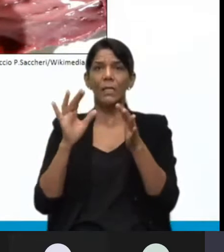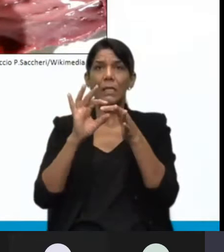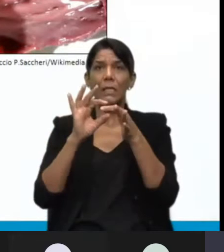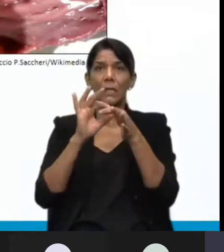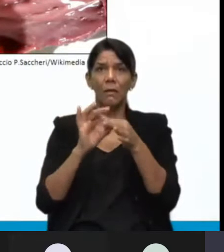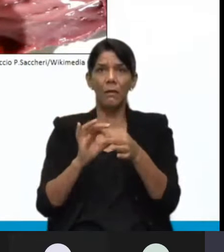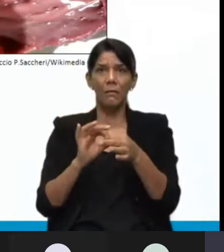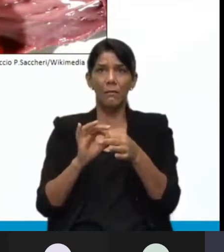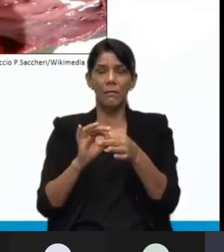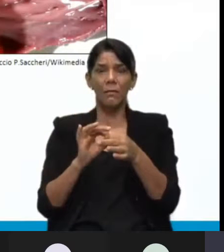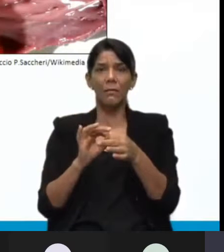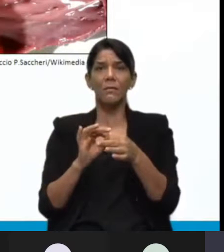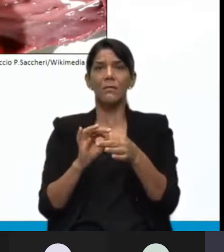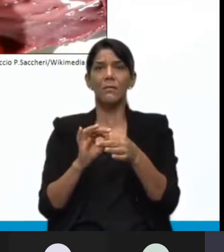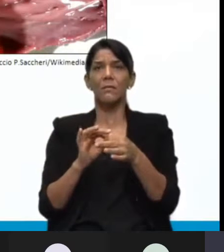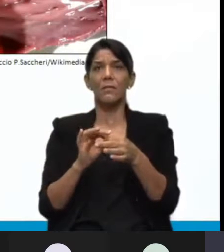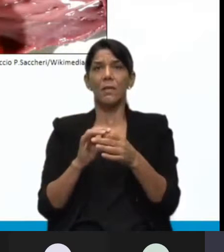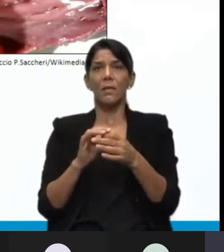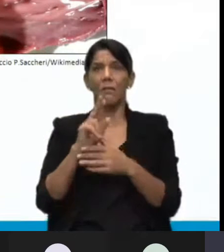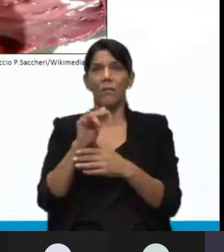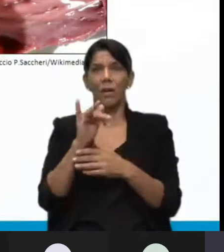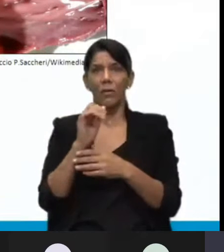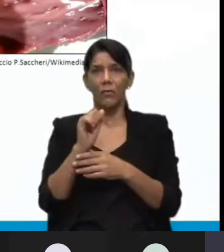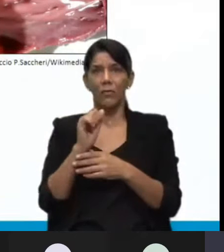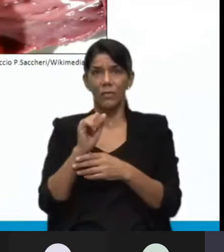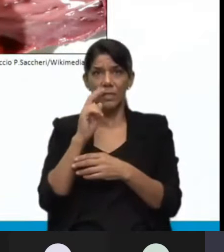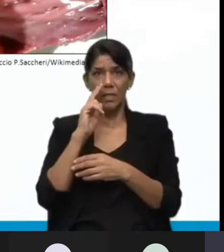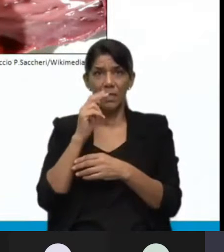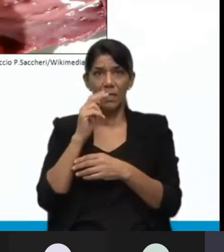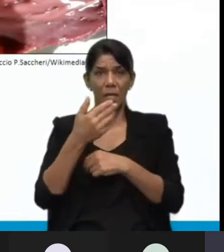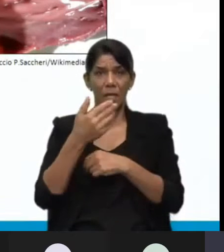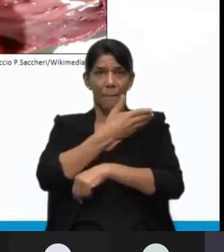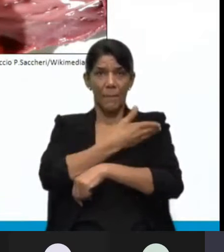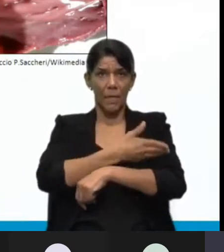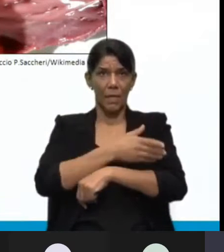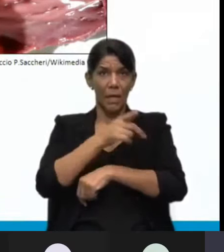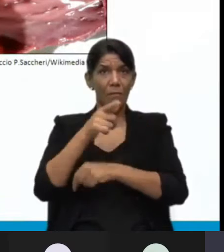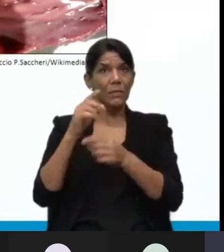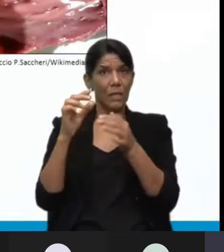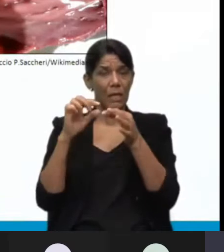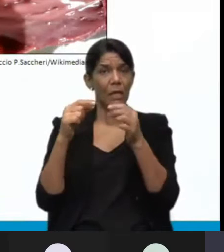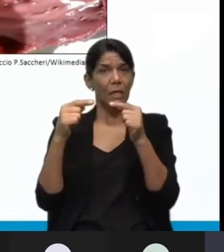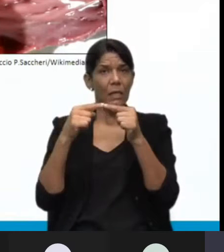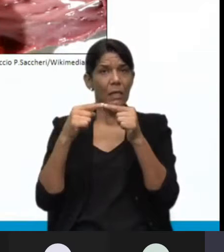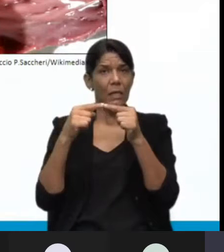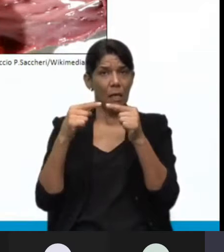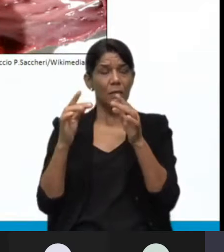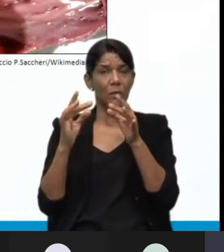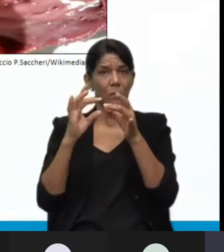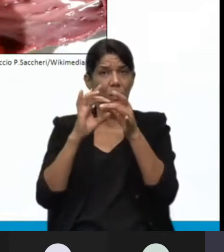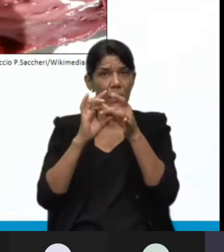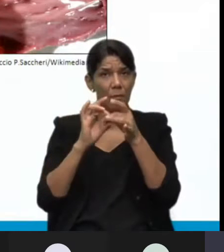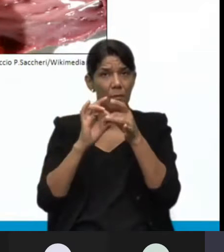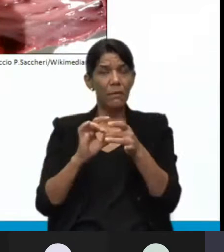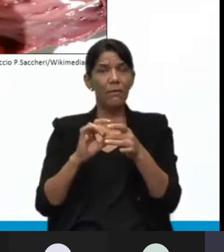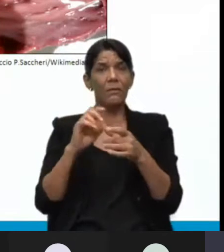conectadas, ligadas aqui, ó, essas válvulas, ó, elas vão estar conectadas aqui a